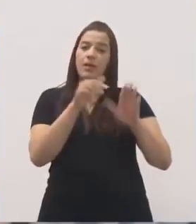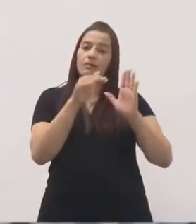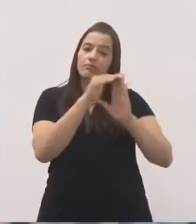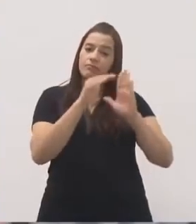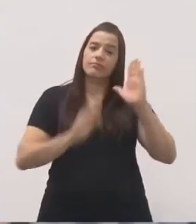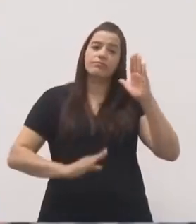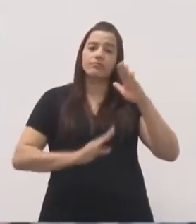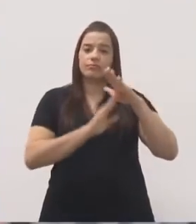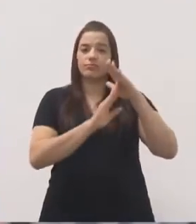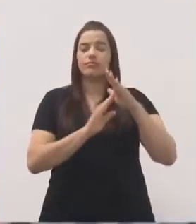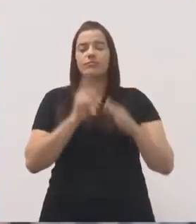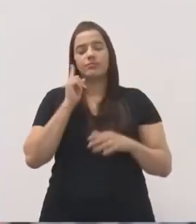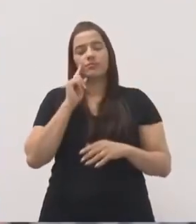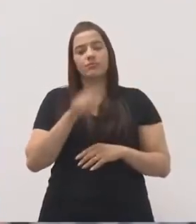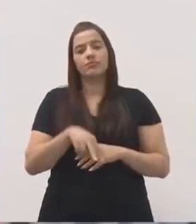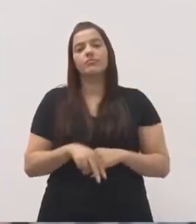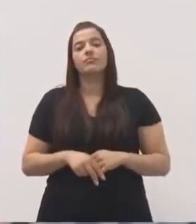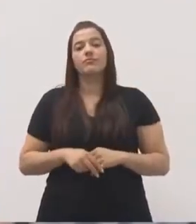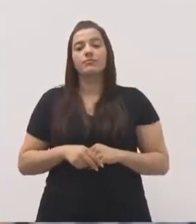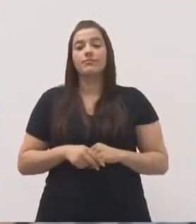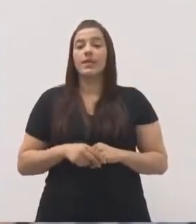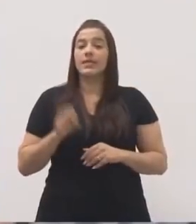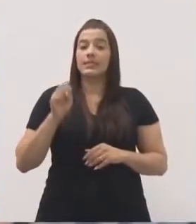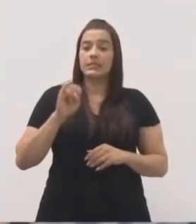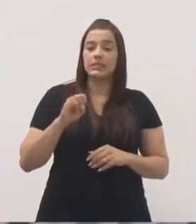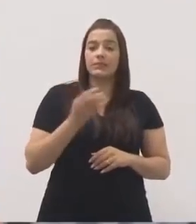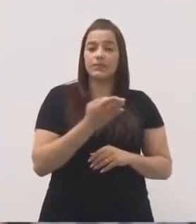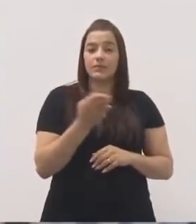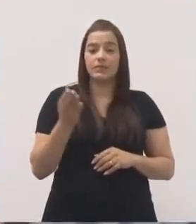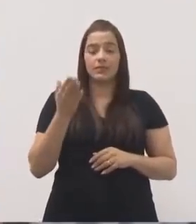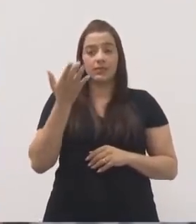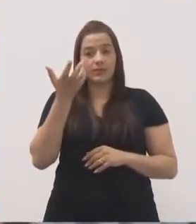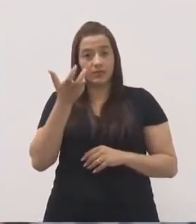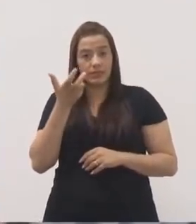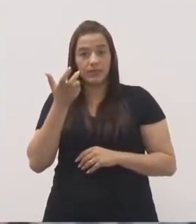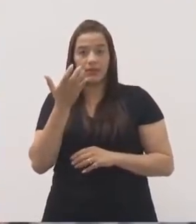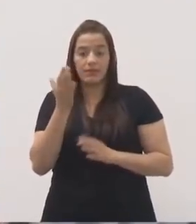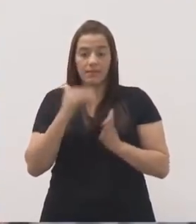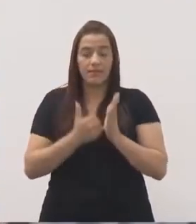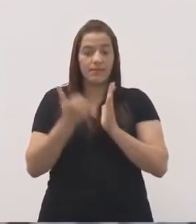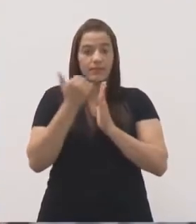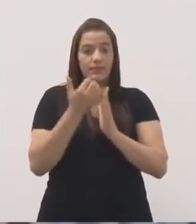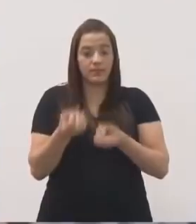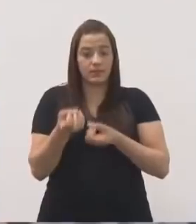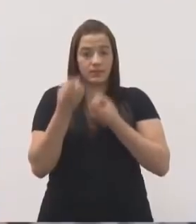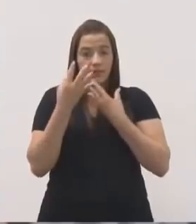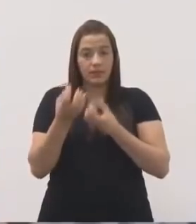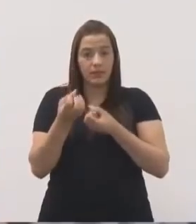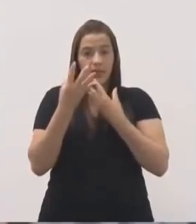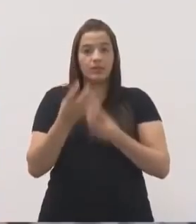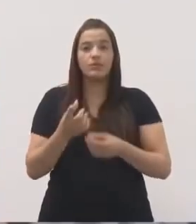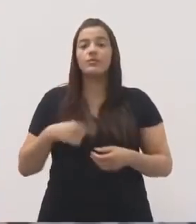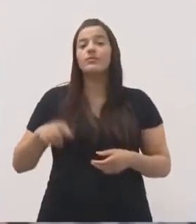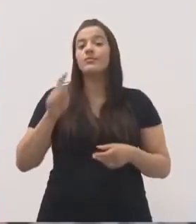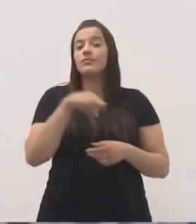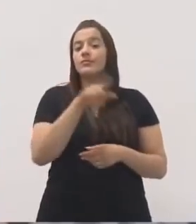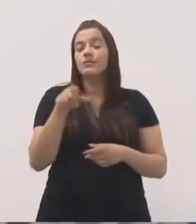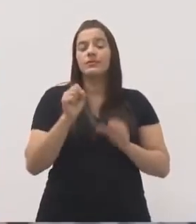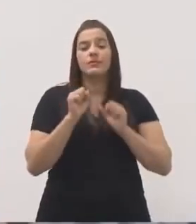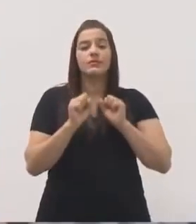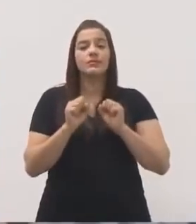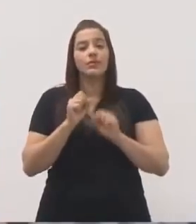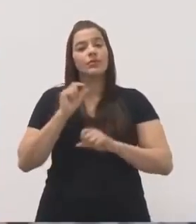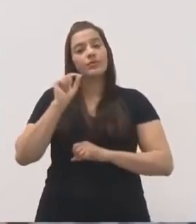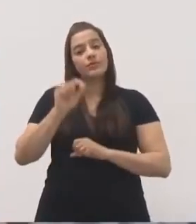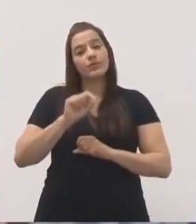bom? Caso vocês tenham interesse em ter mais dados, no site do QEDU, você pode